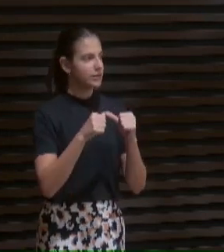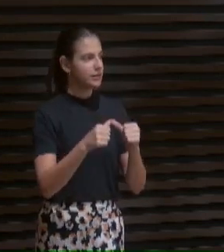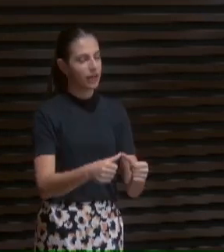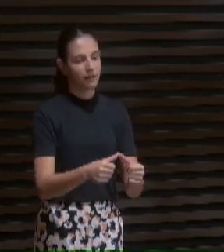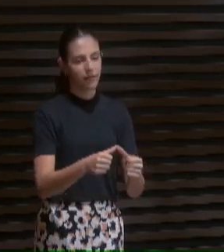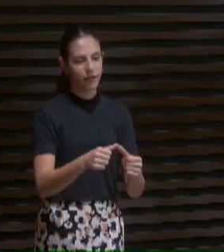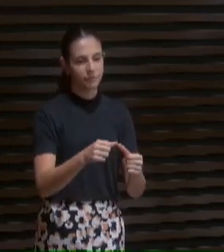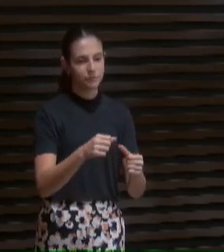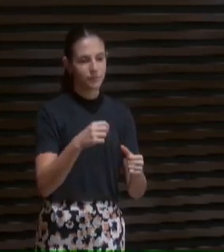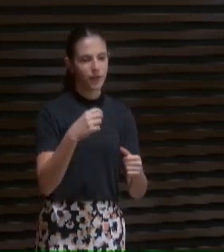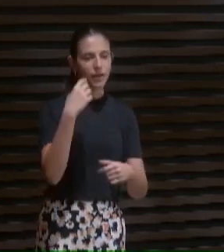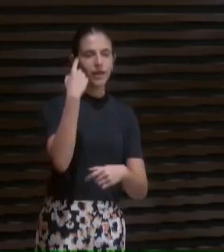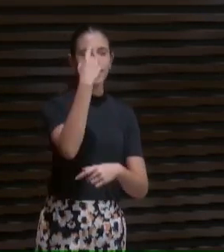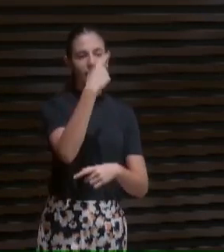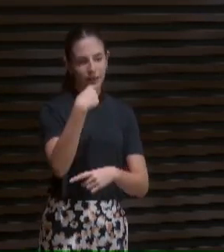hipnotizando.